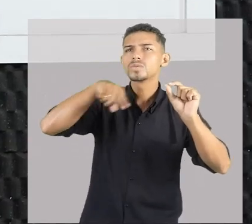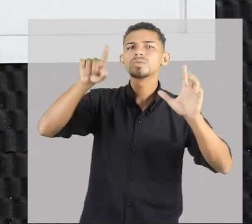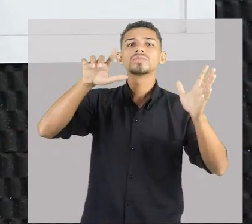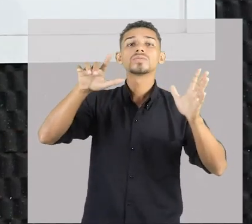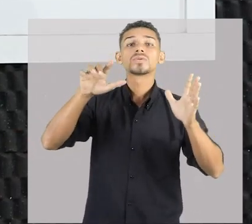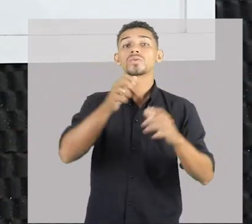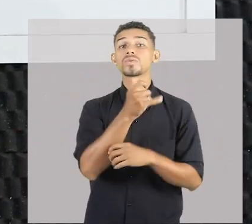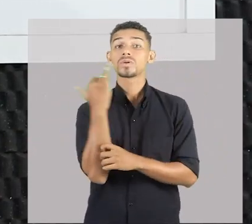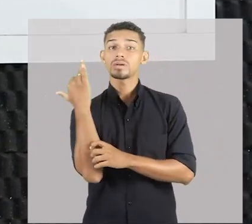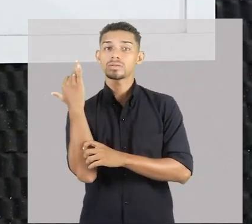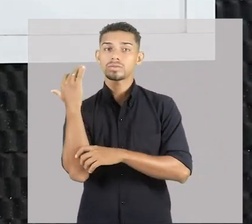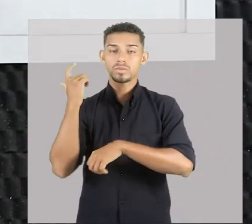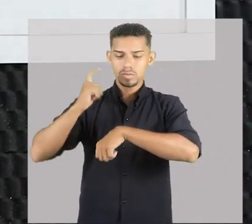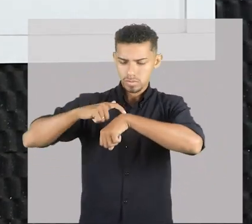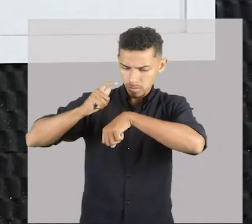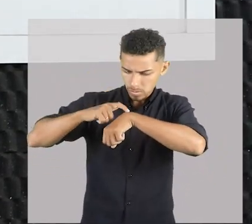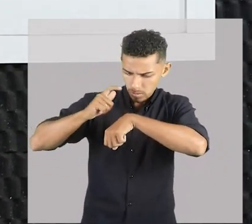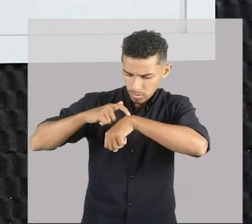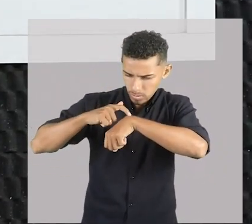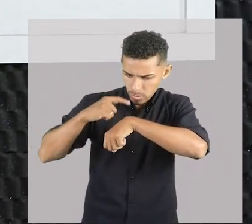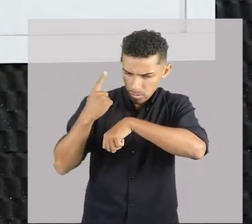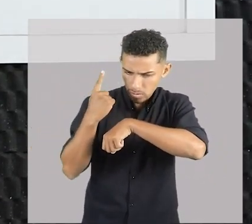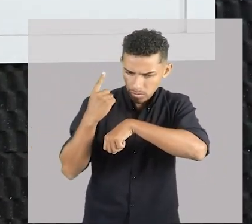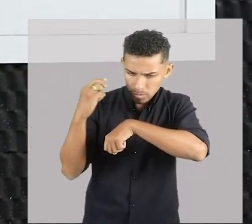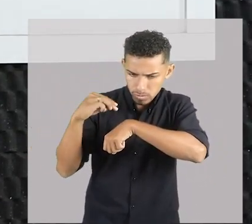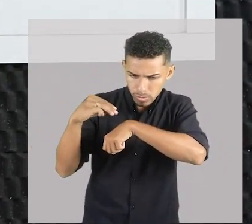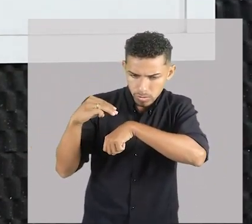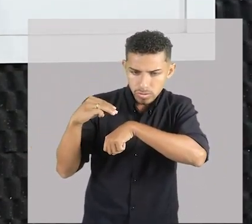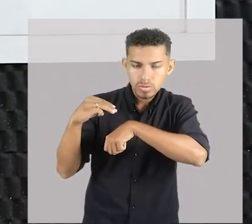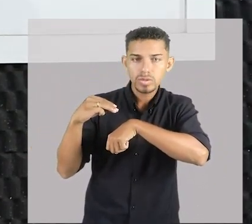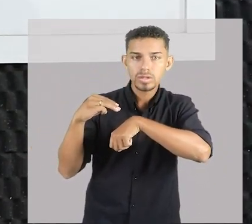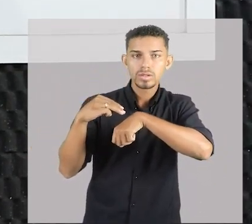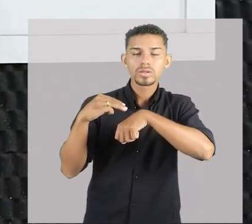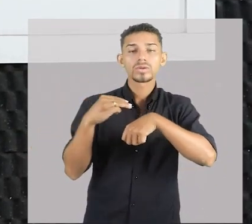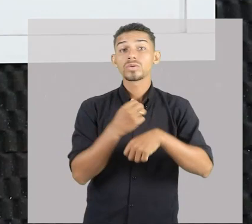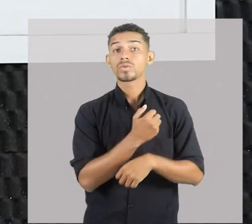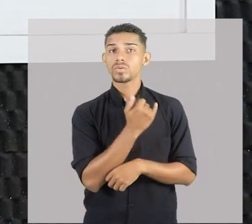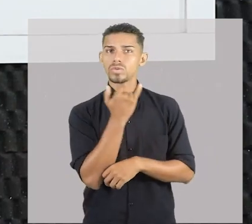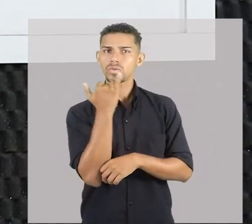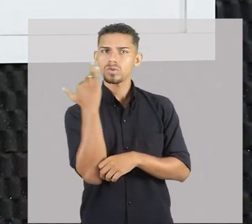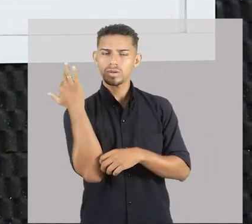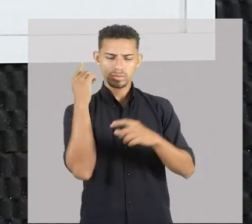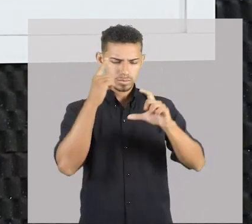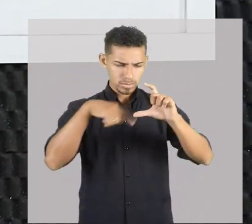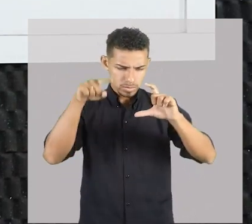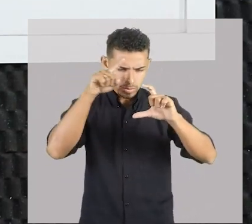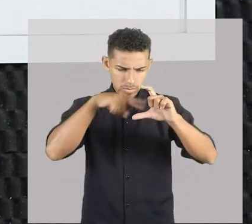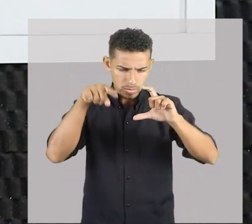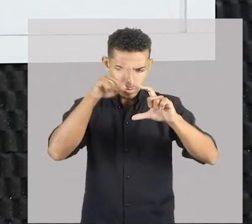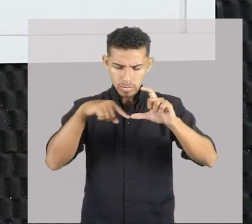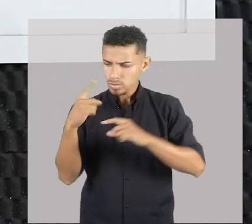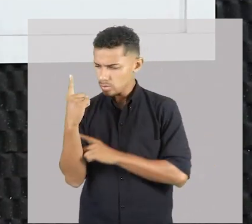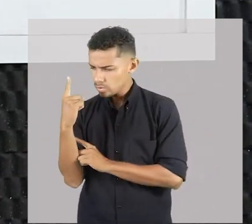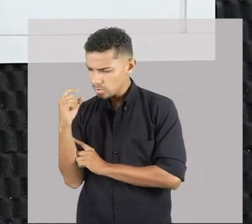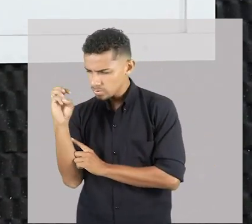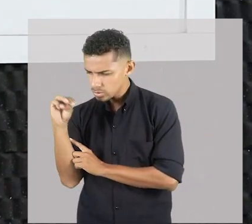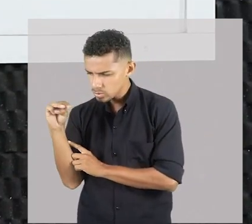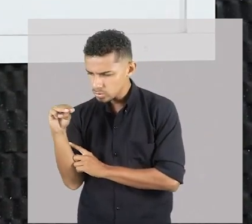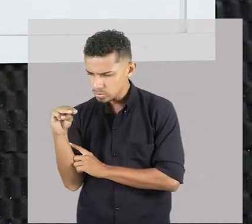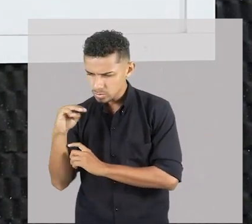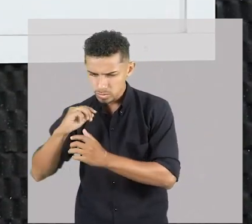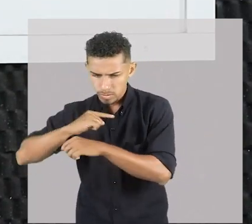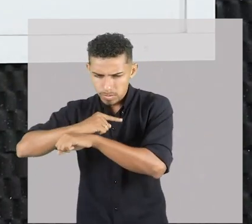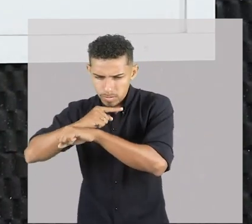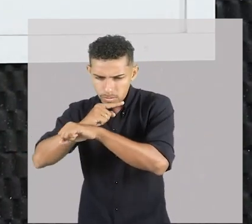São rotações por minuto, que a gente chama de RPM. Ou seja, quantas voltas são realizadas em 1